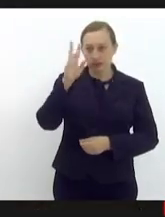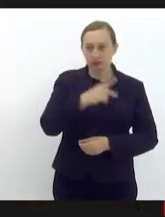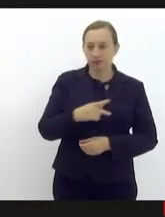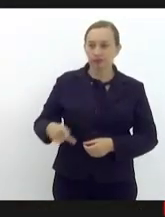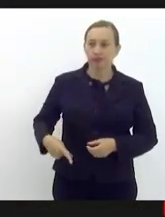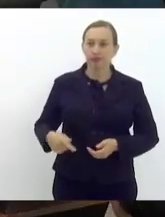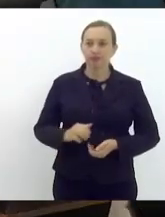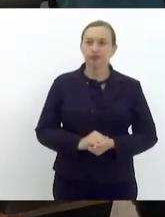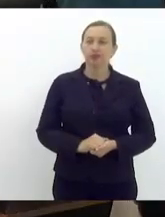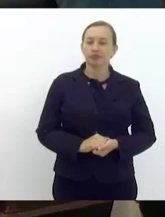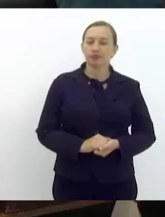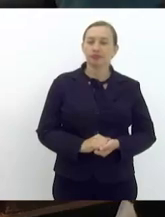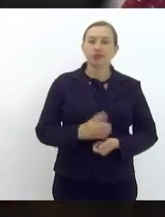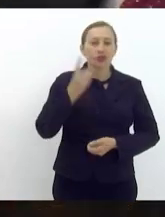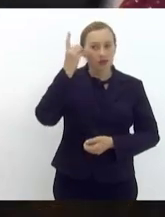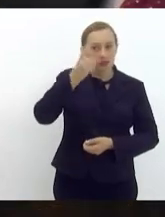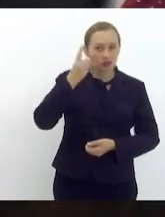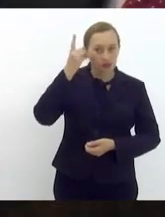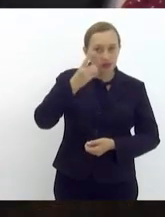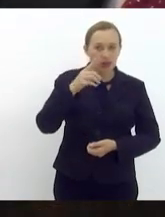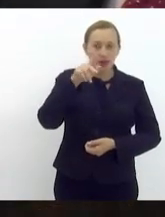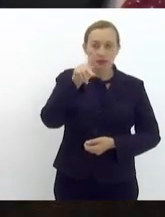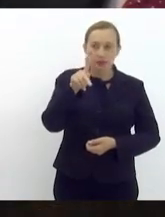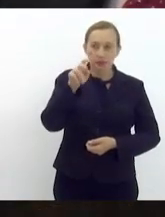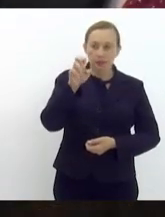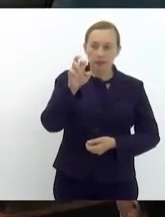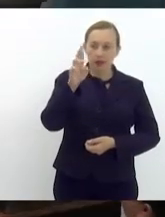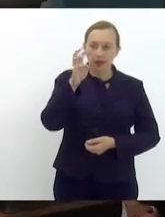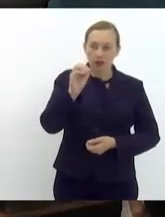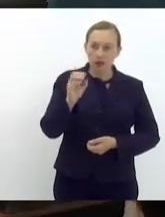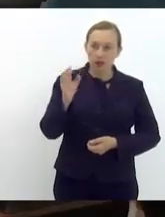também. Deputado Pedro Ricardo.